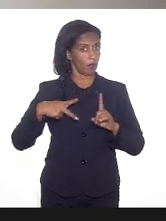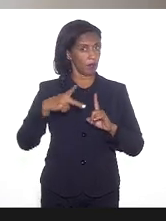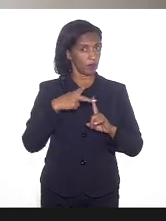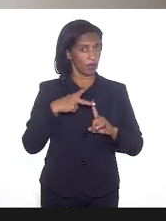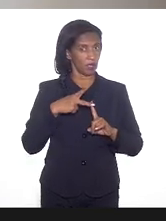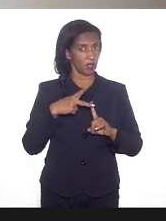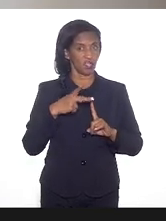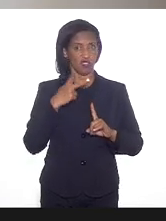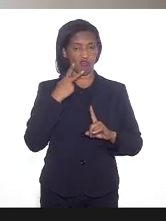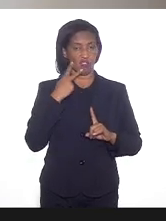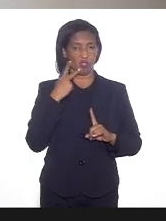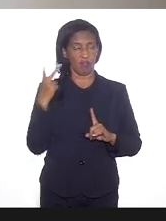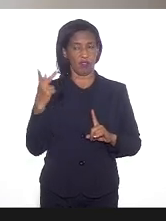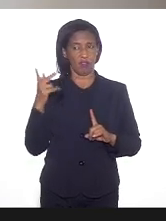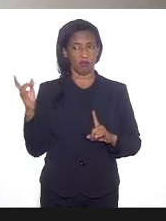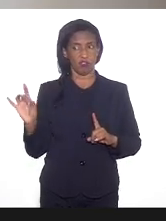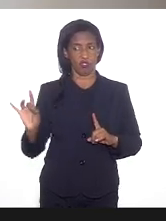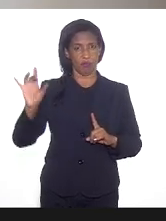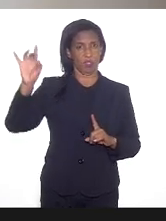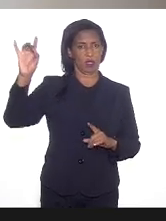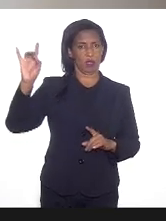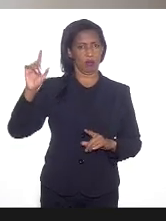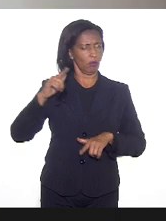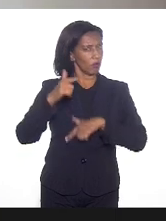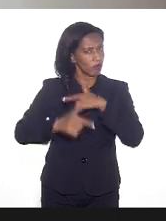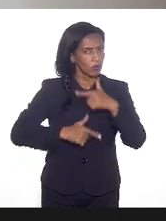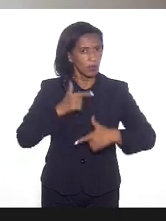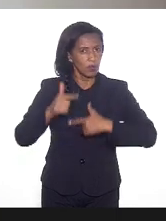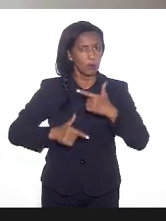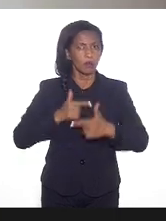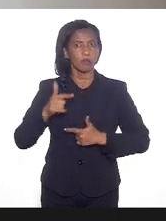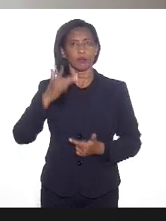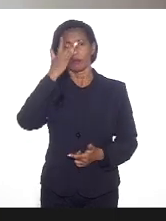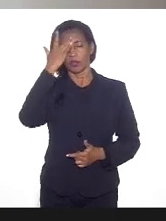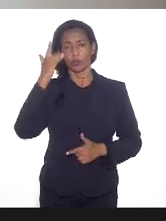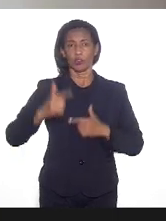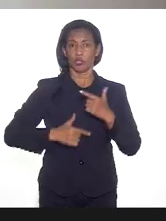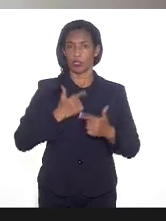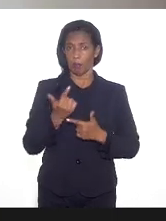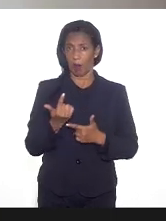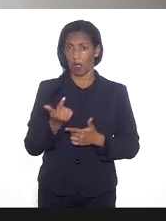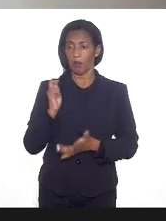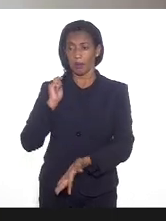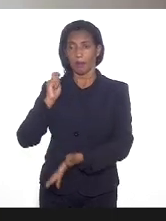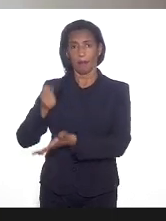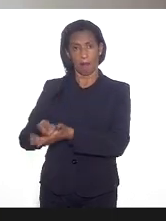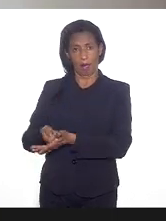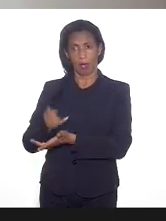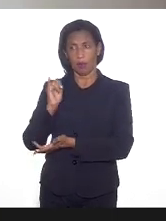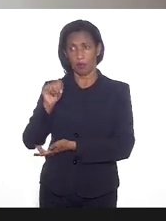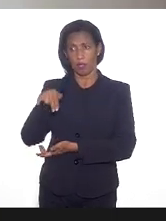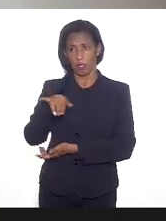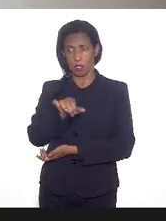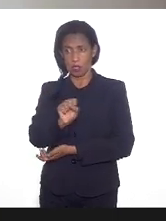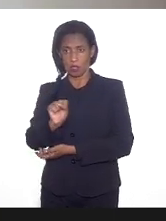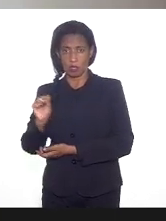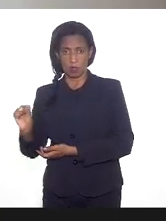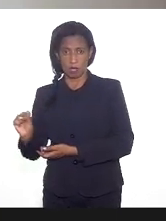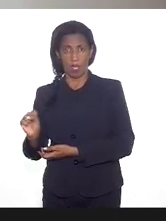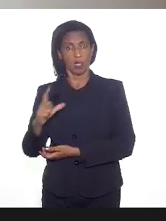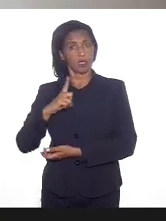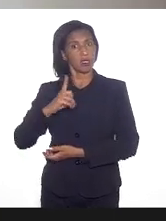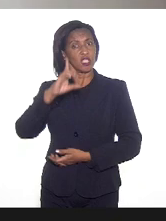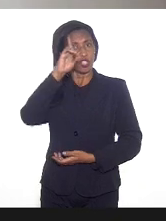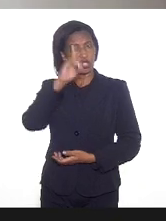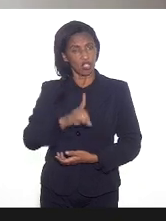de privilegiado, estamos falando de trabalhadores que trabalham, contribuem com o regime previdenciário e que têm o